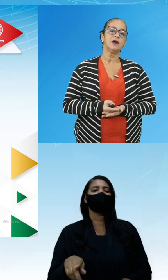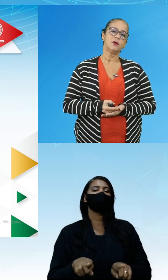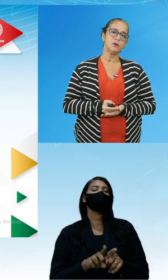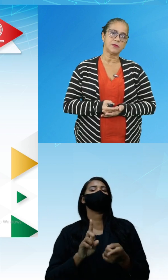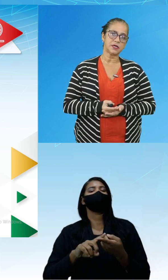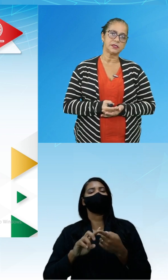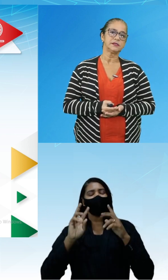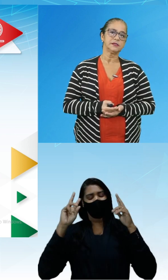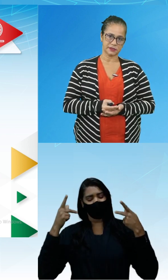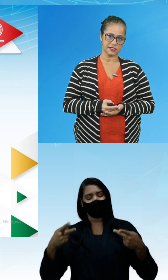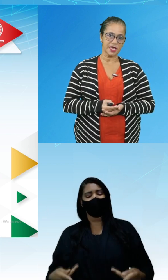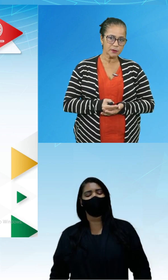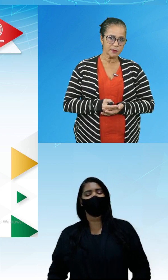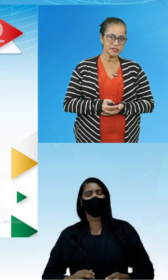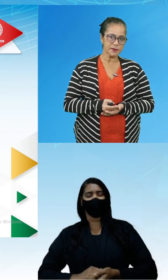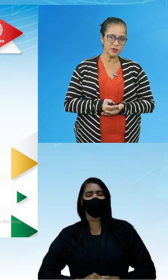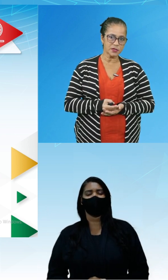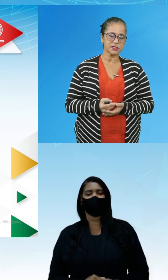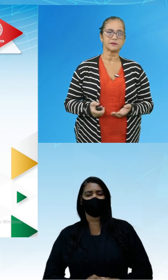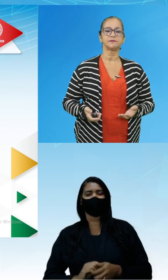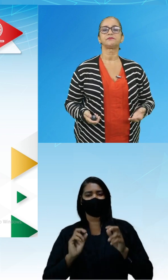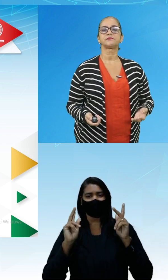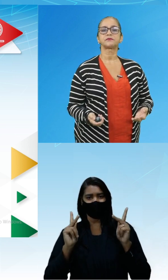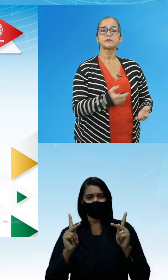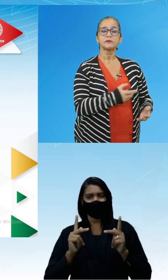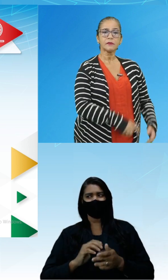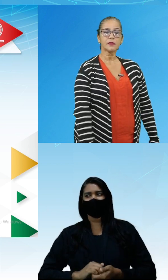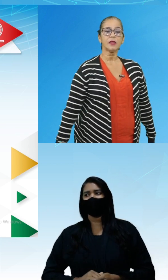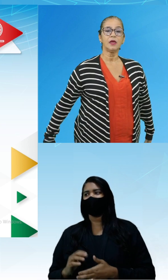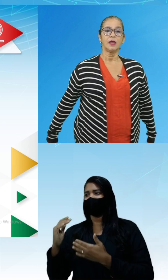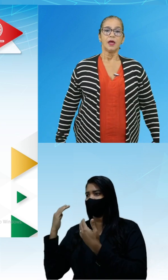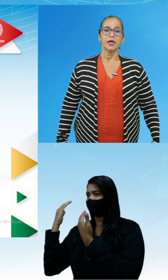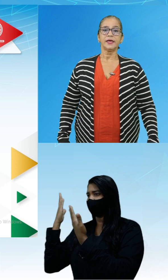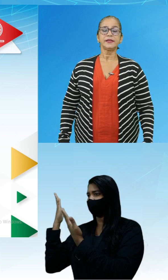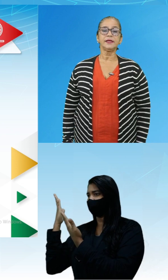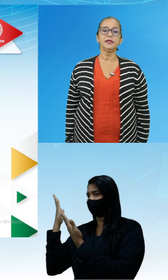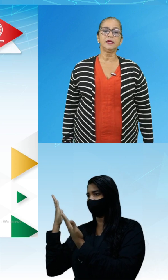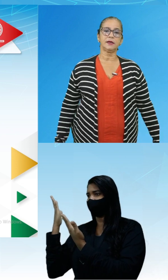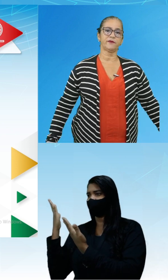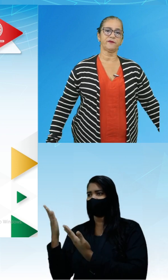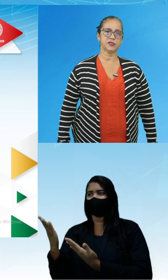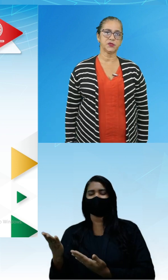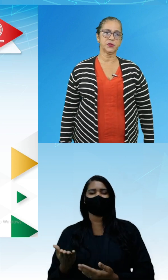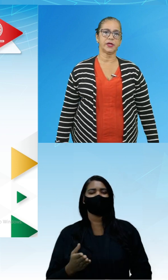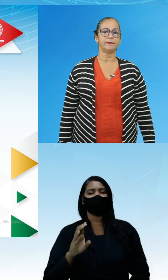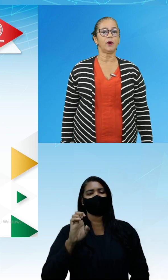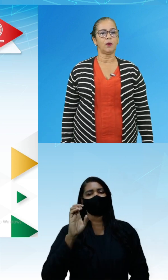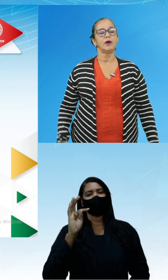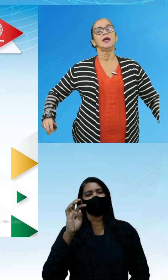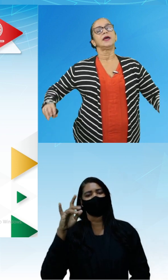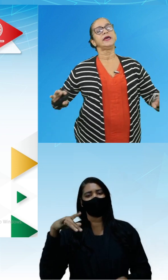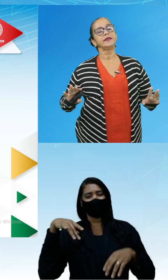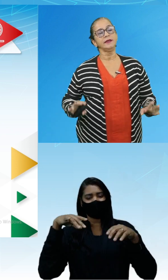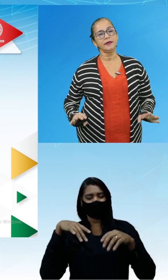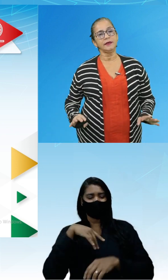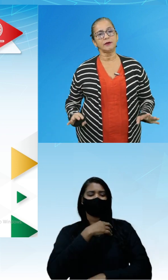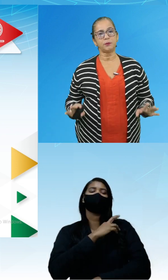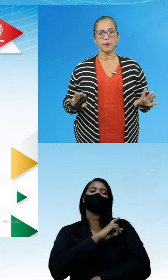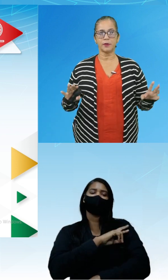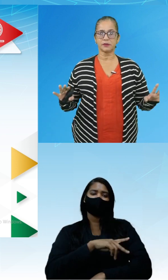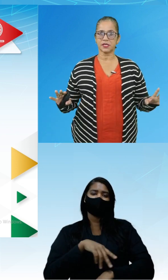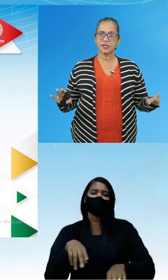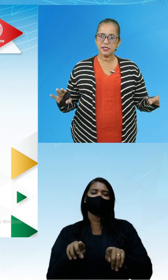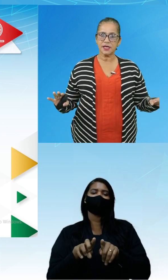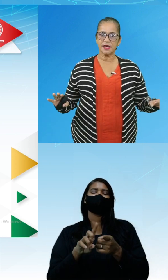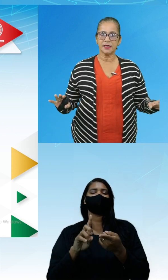raça humana. Tá certo, meus amores? E etnia, professora? Bom, etnia, o